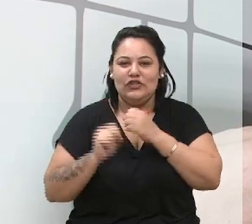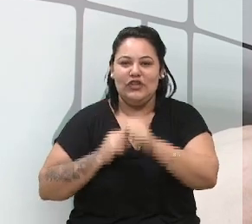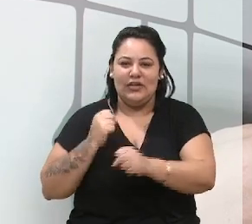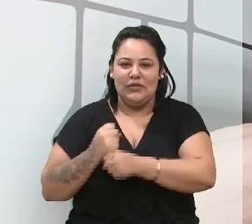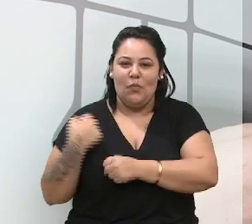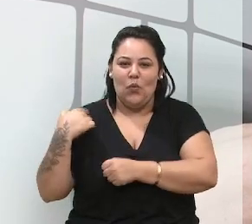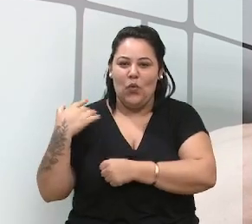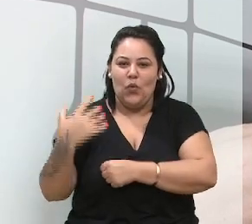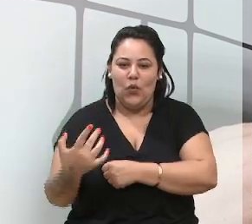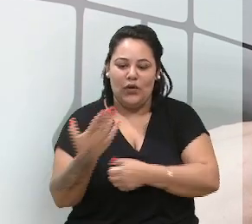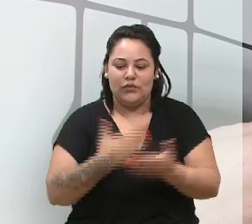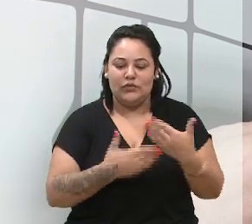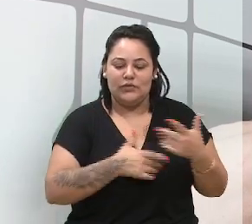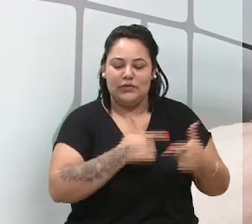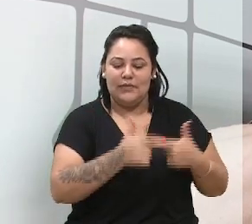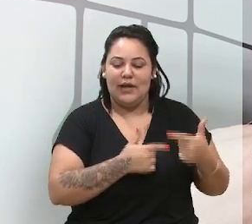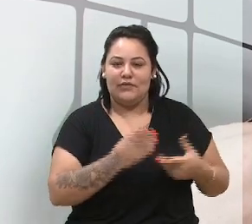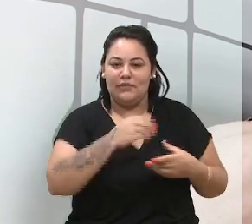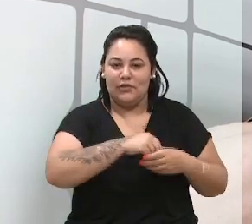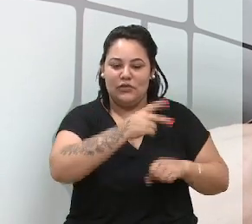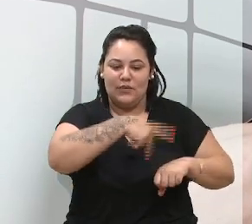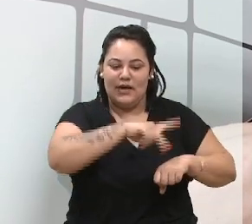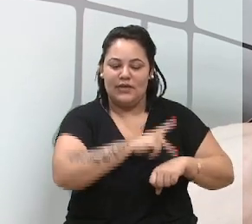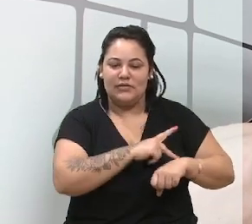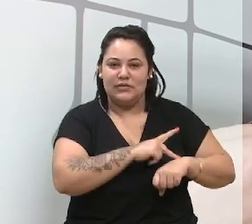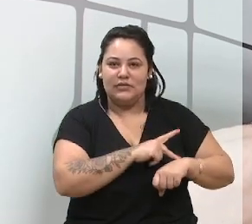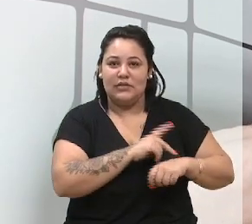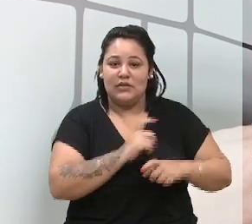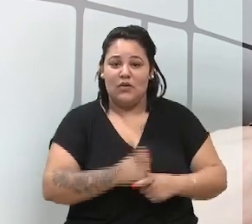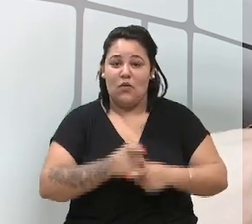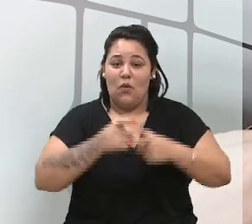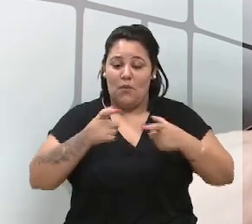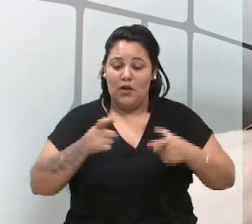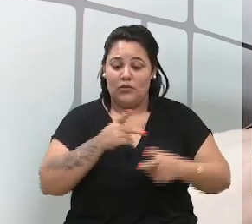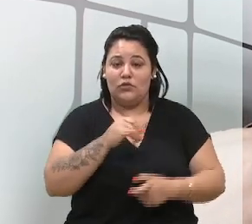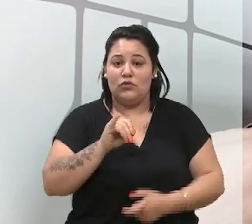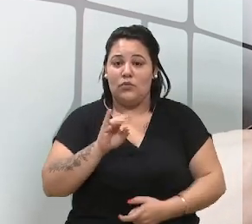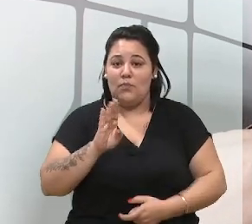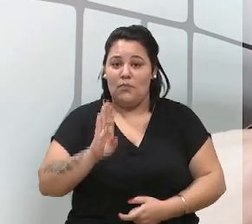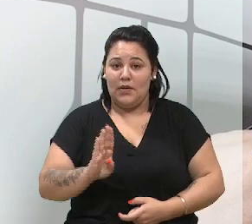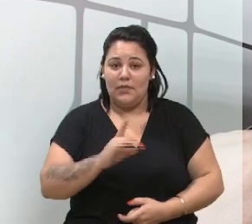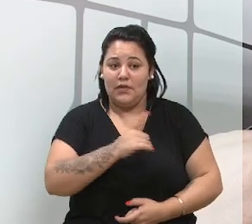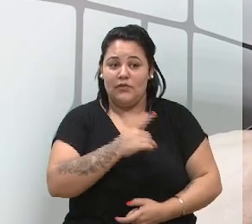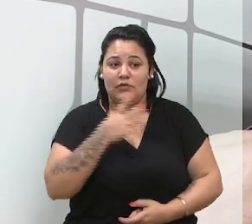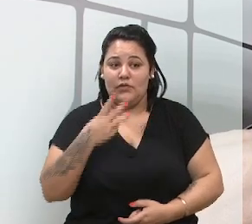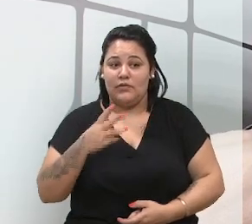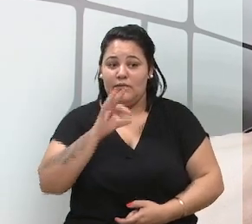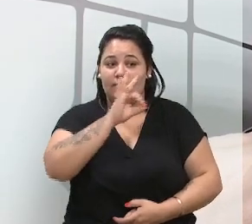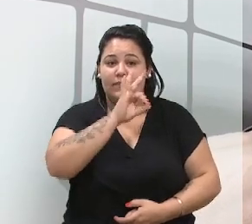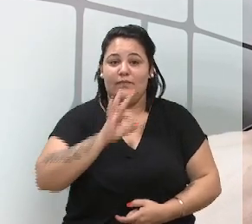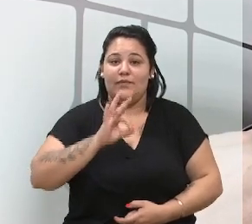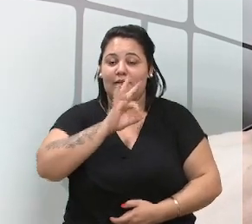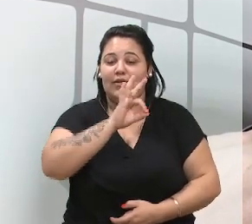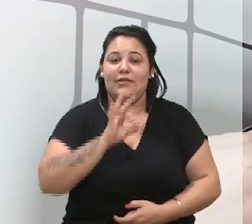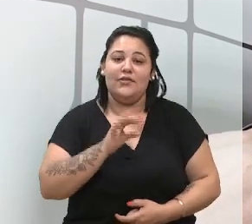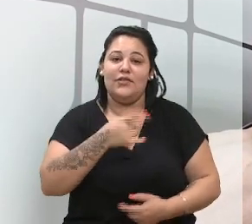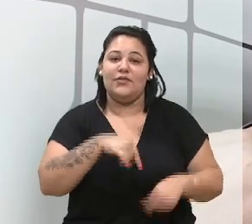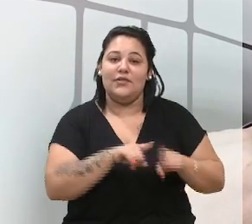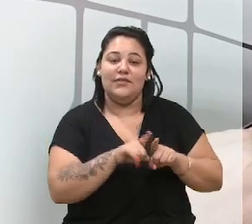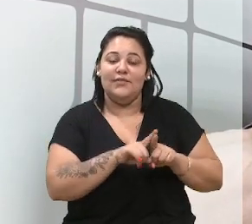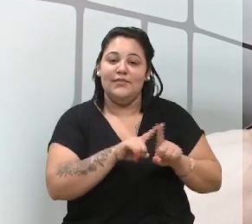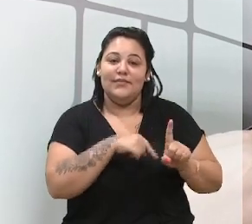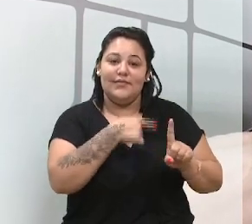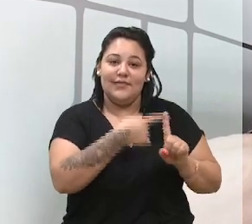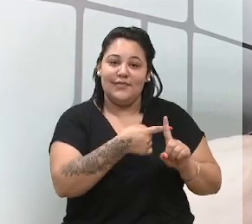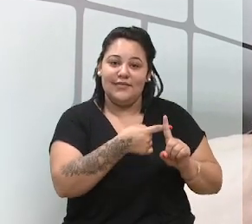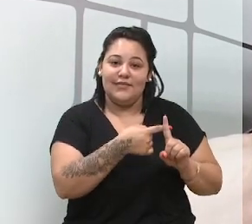trabalho feito no país ele geraria um aumento no pibe de 13% e mais de